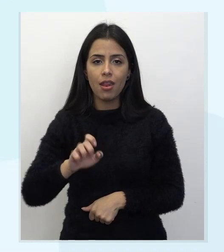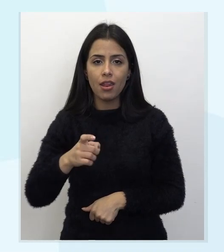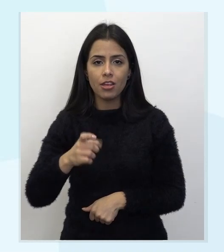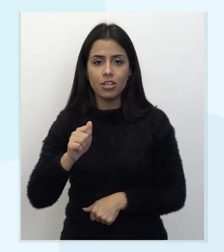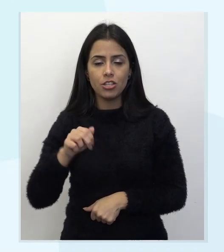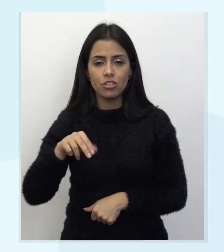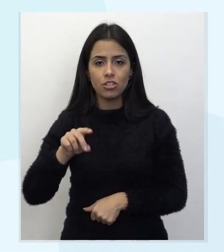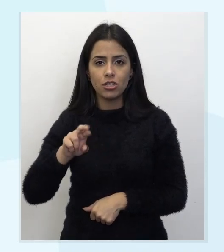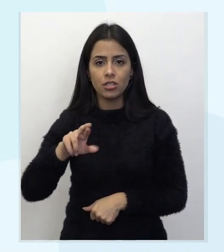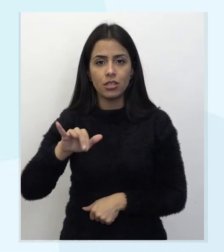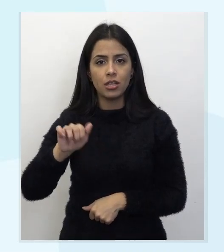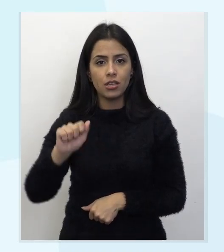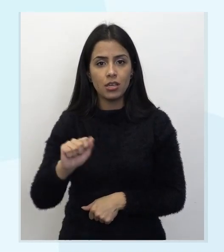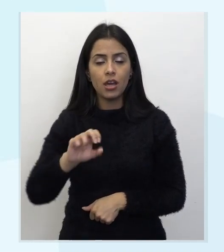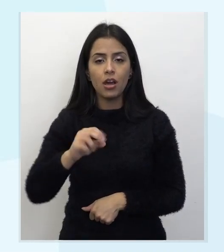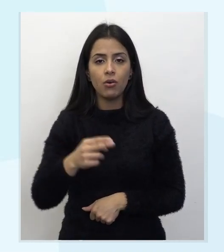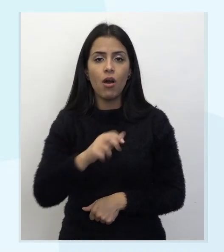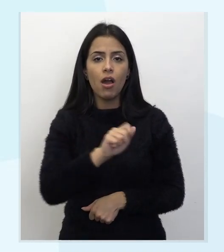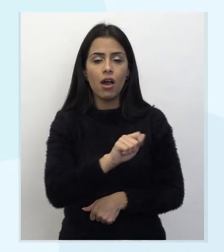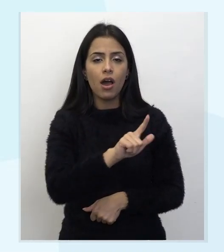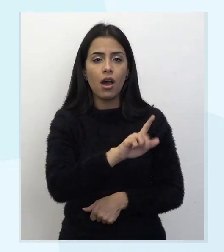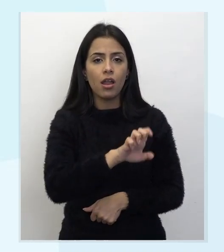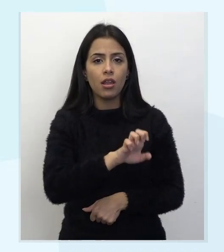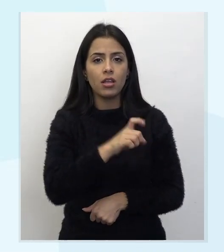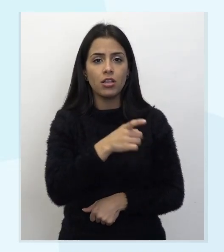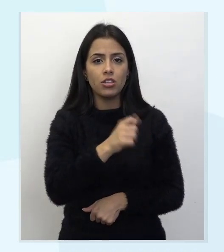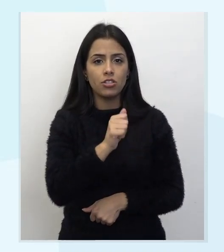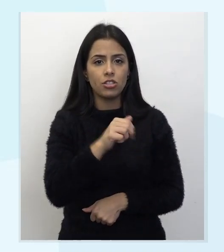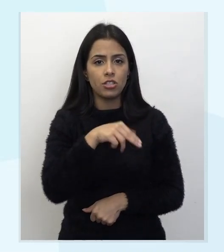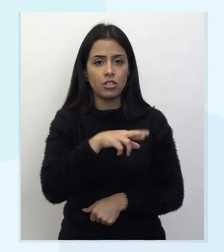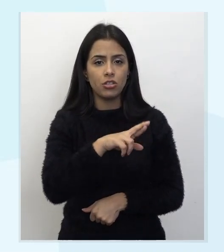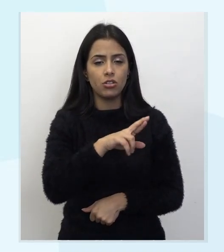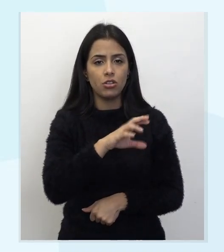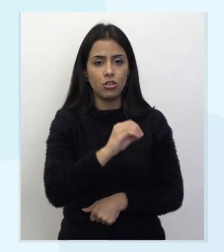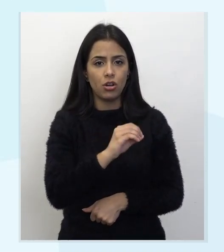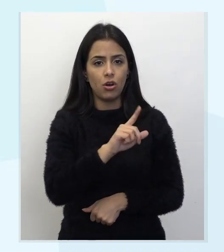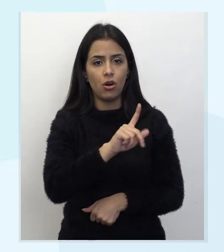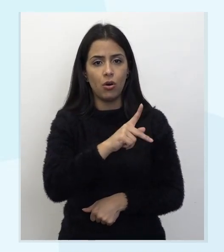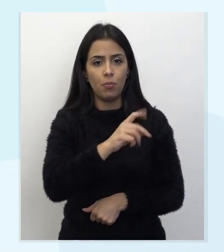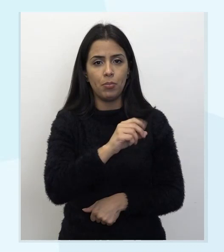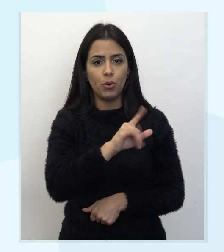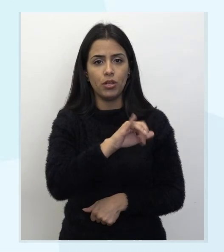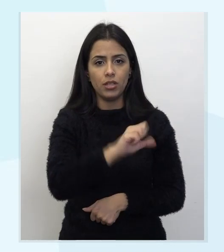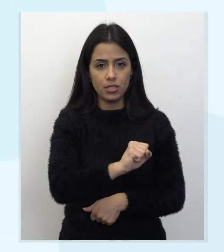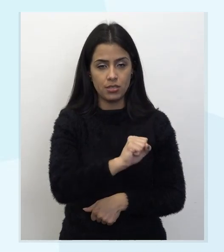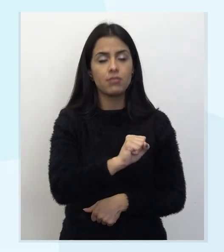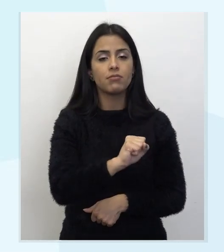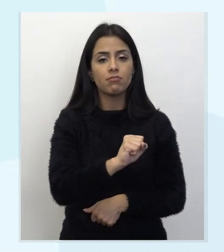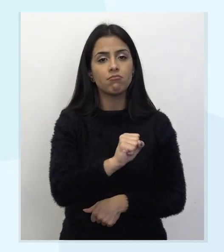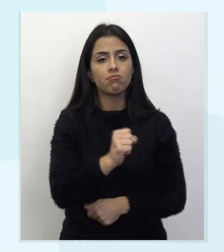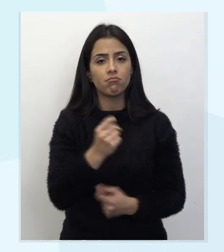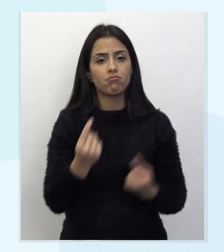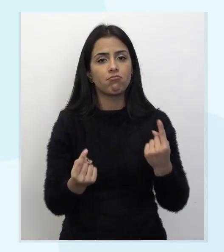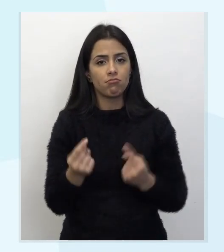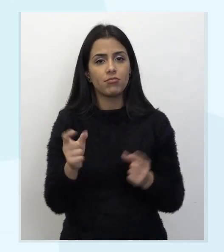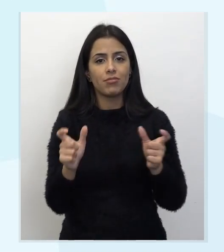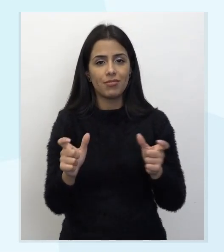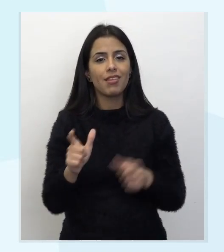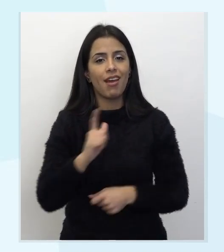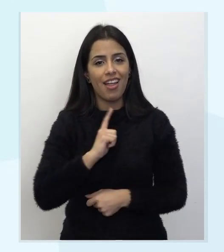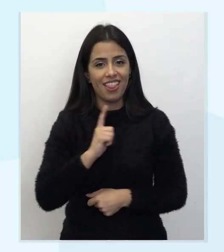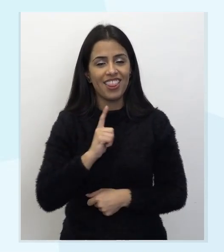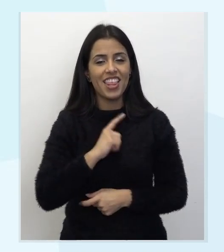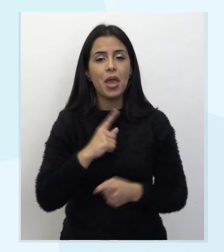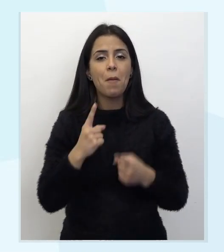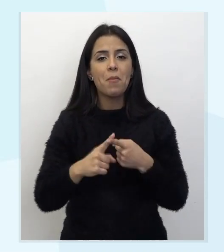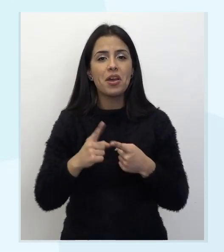né, em homenagem ao próprio Alexandre. Conforme ele ia conquistando territórios, ele ia fundando uma cidade chamada Alexandria, que era